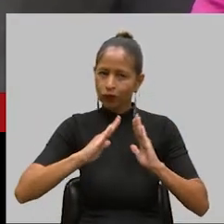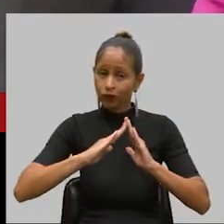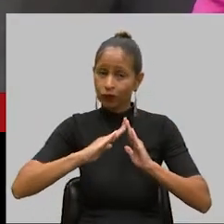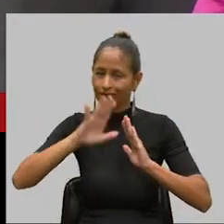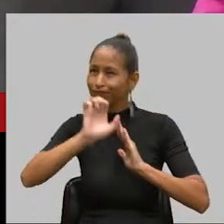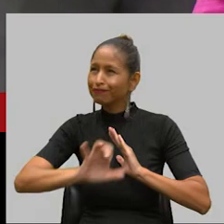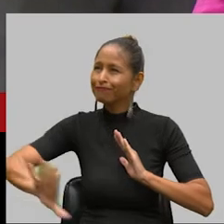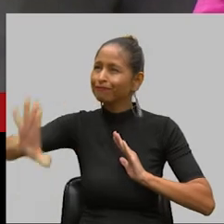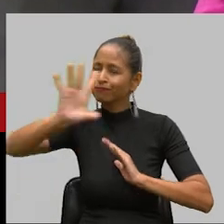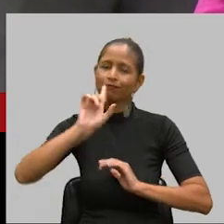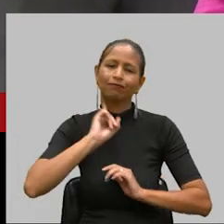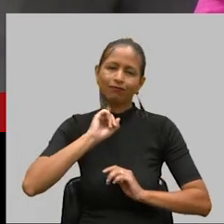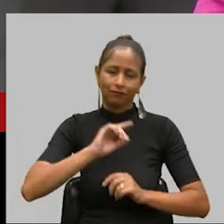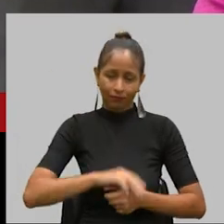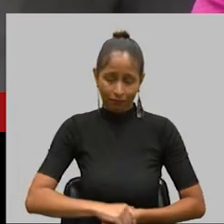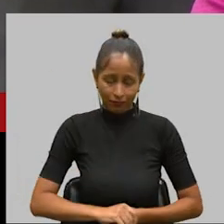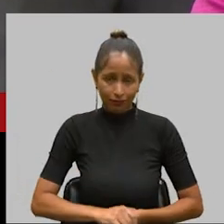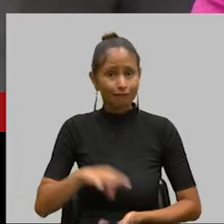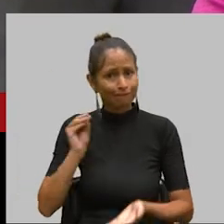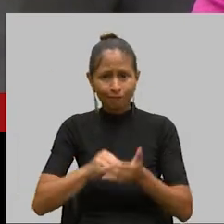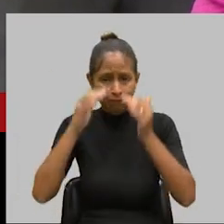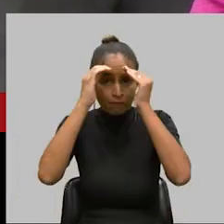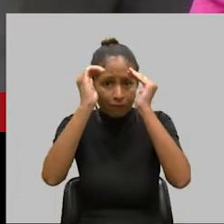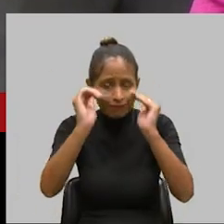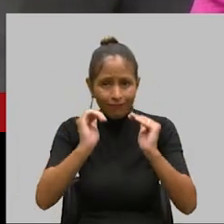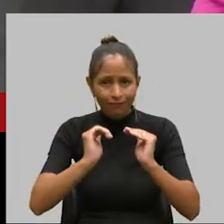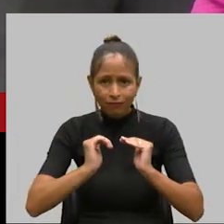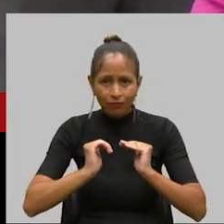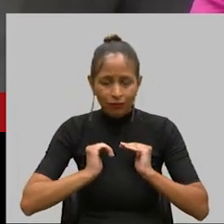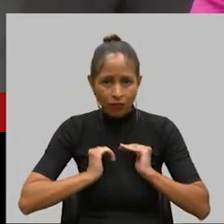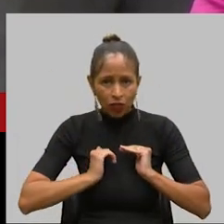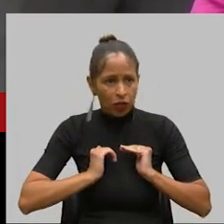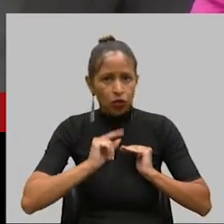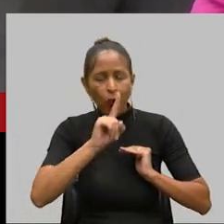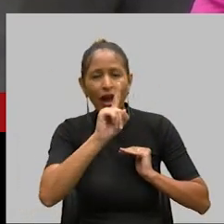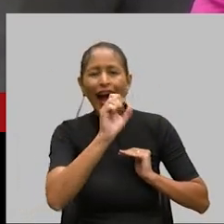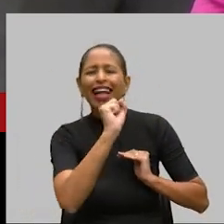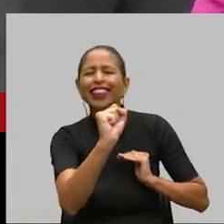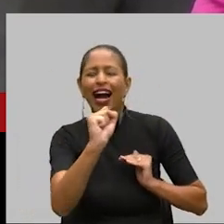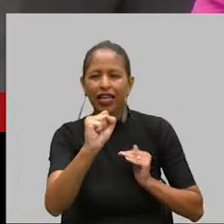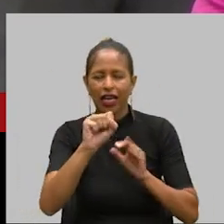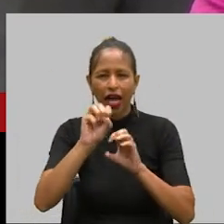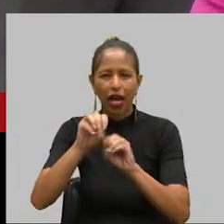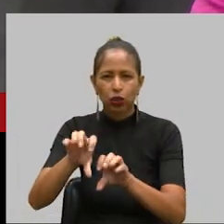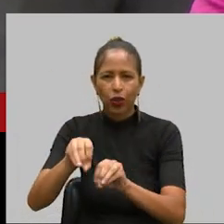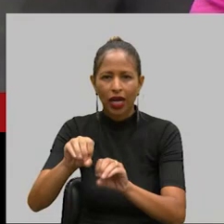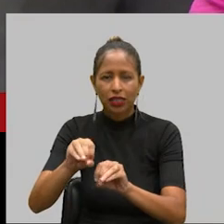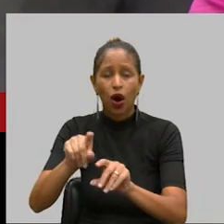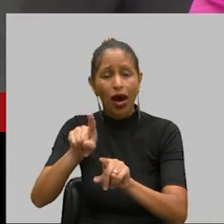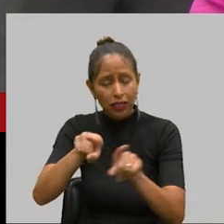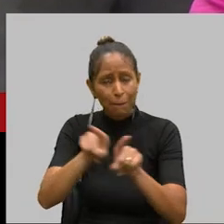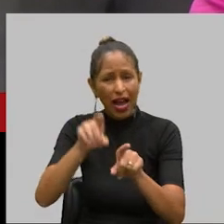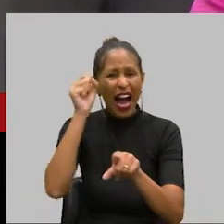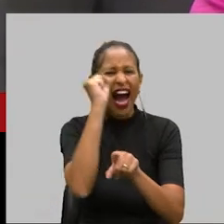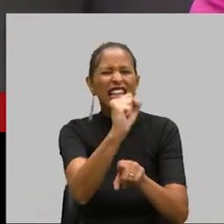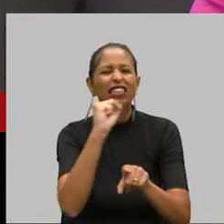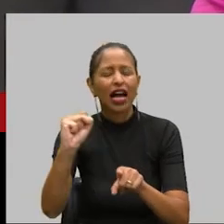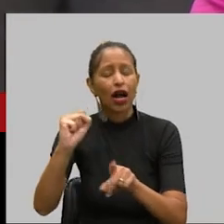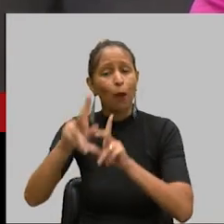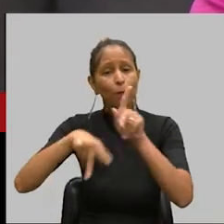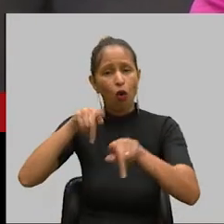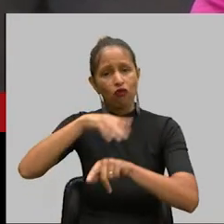Minas Gerais porque não é só uma quando ataca a educação ataca todo o povo Mineiro então